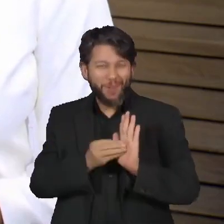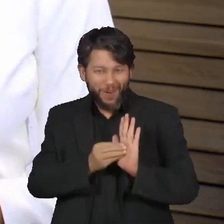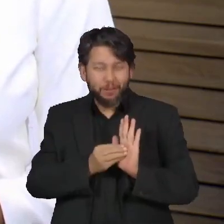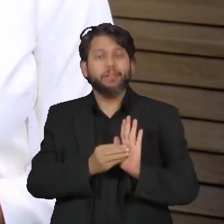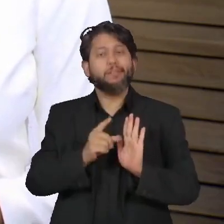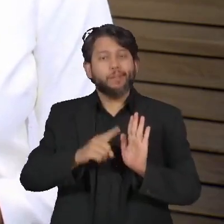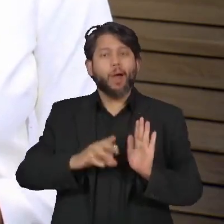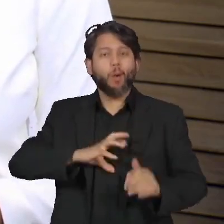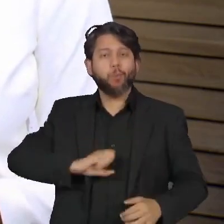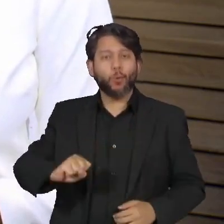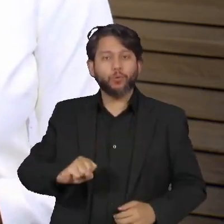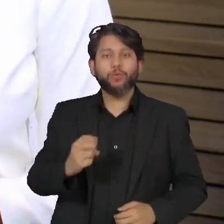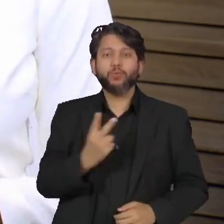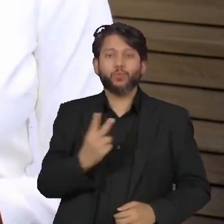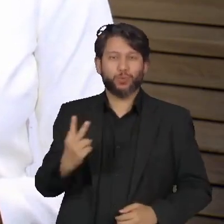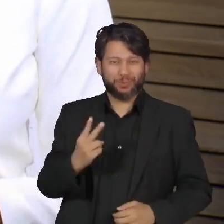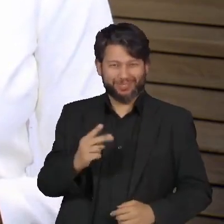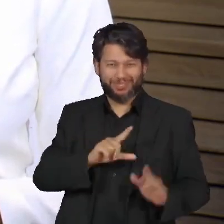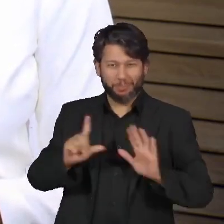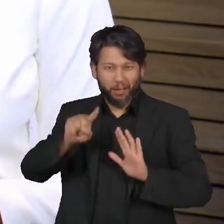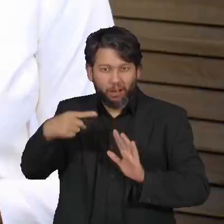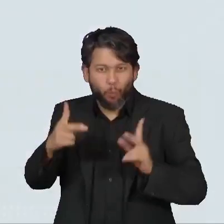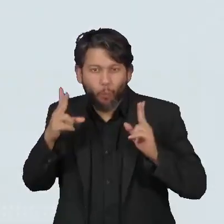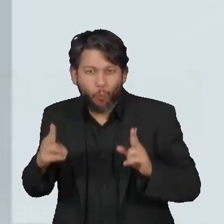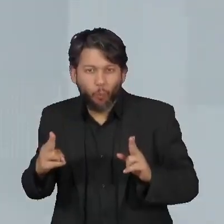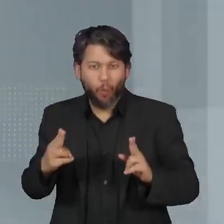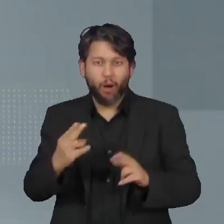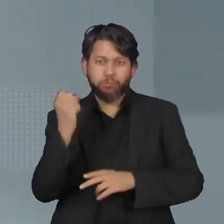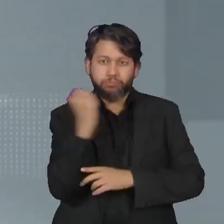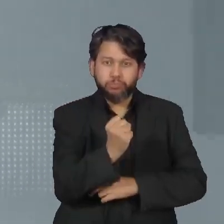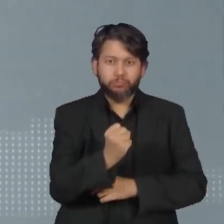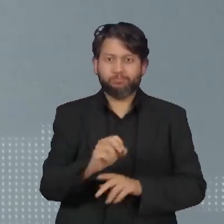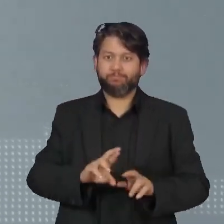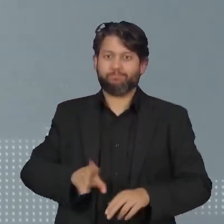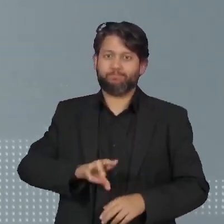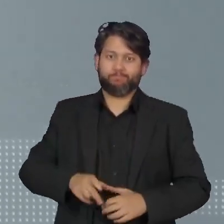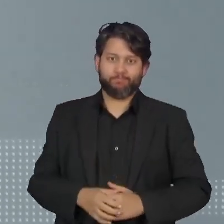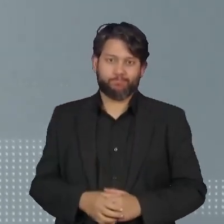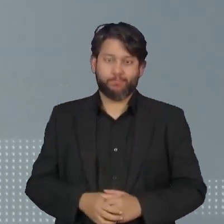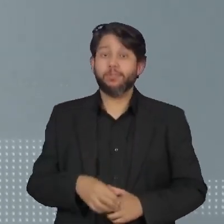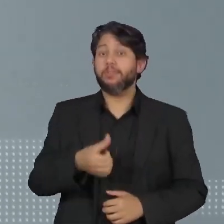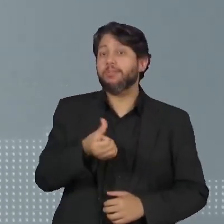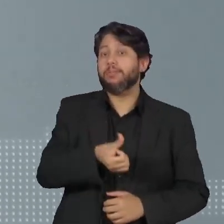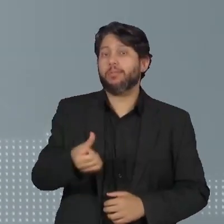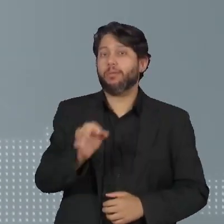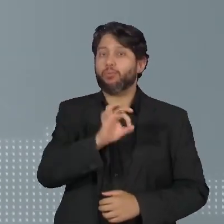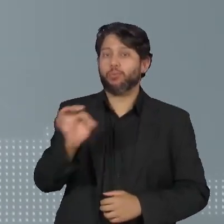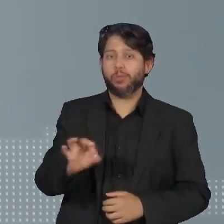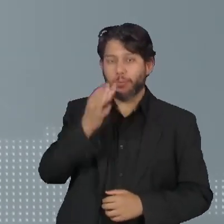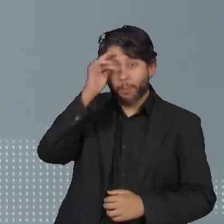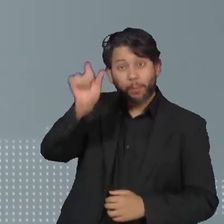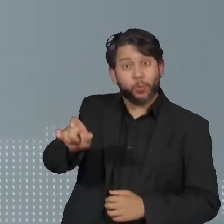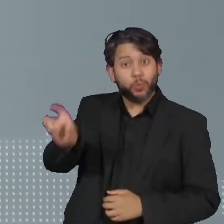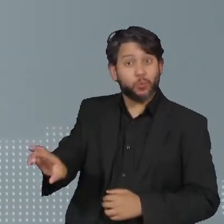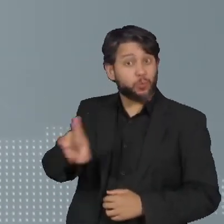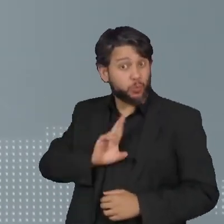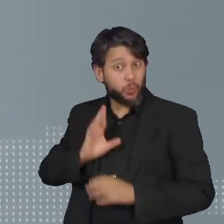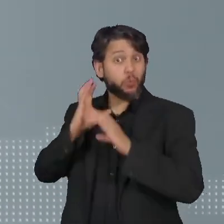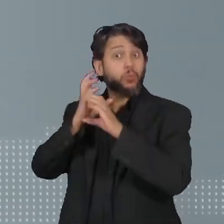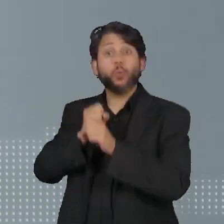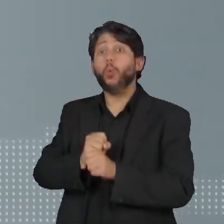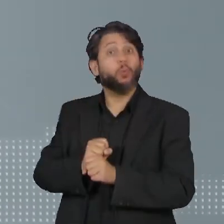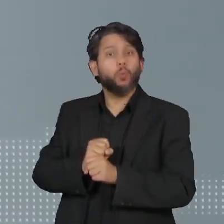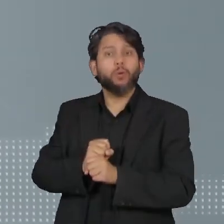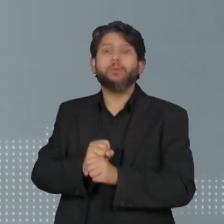após 22 semanas ao crime de homicídio 66% dos entrevistados disseram ser contra o